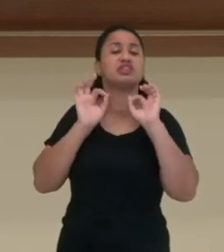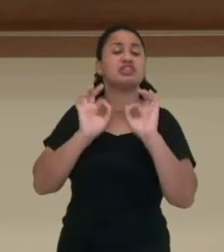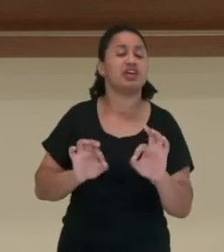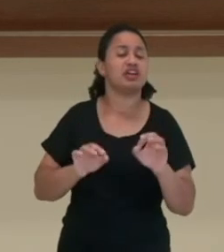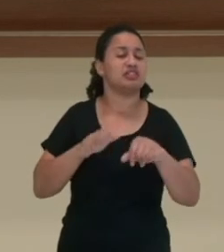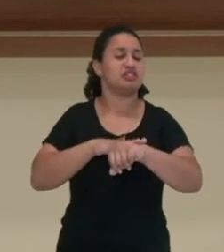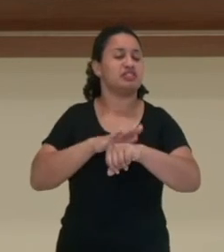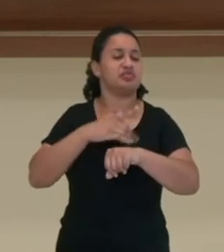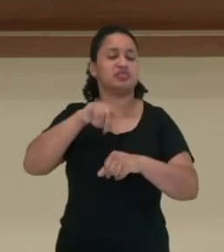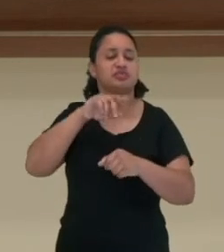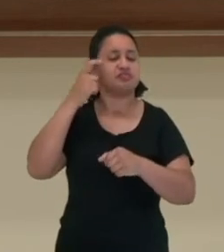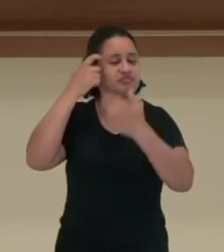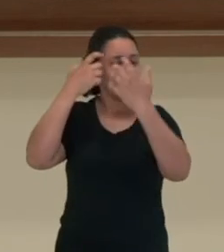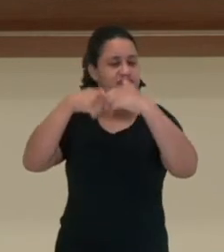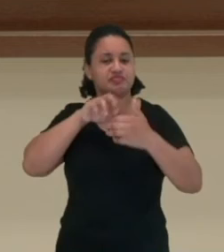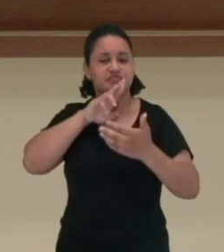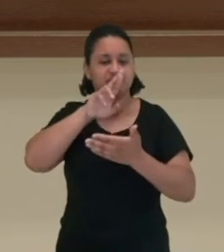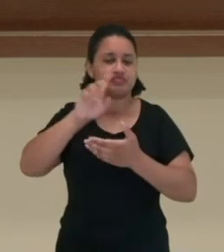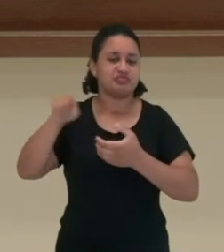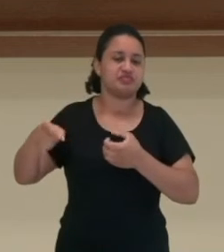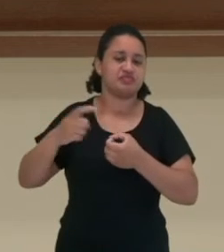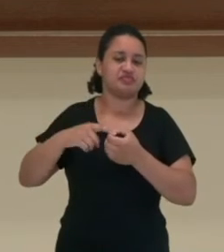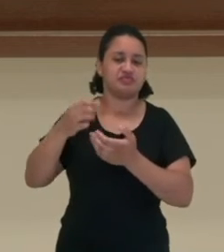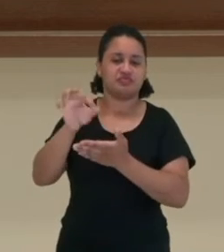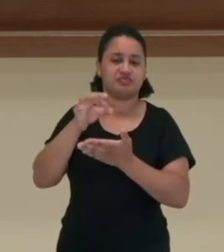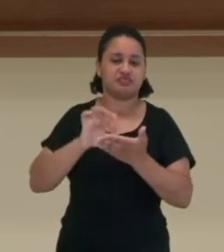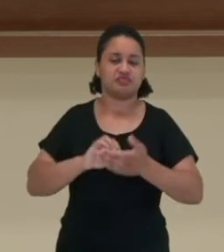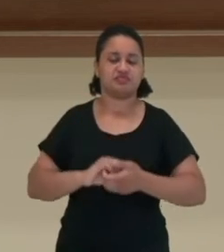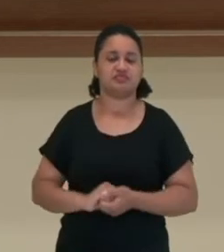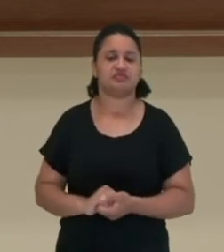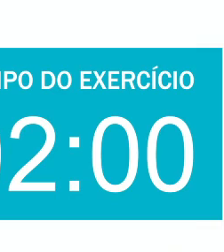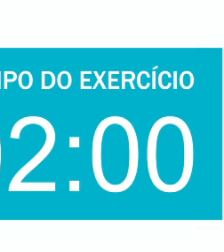Vou dar um tempinho para vocês pensarem e já voltamos a conferir.